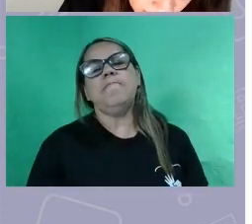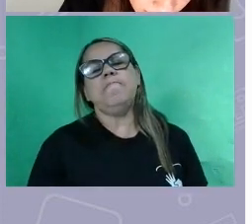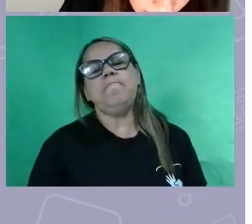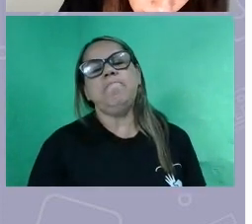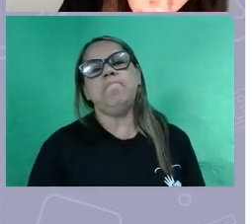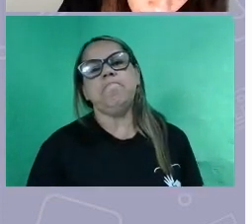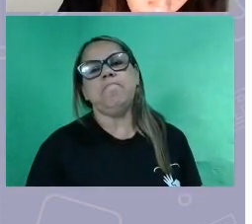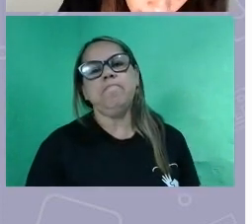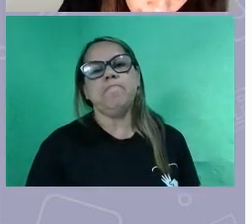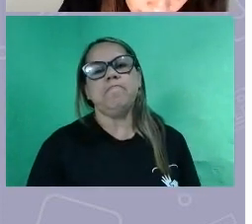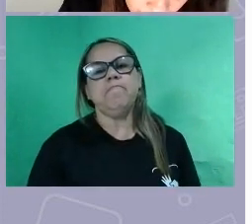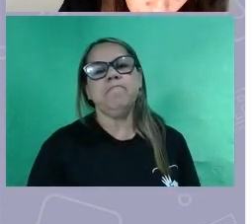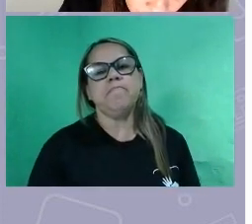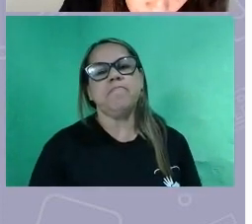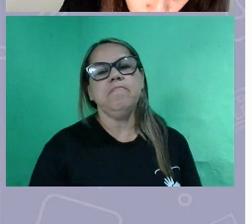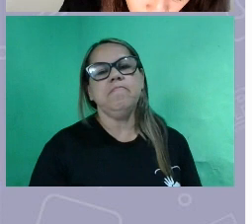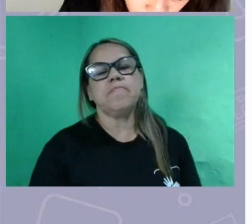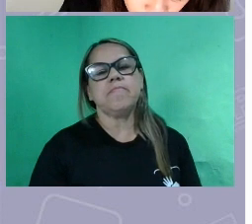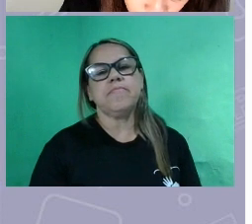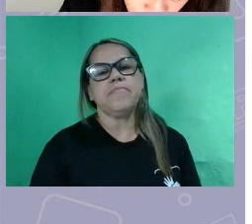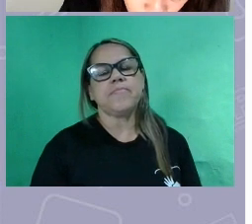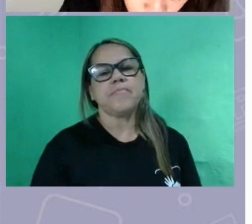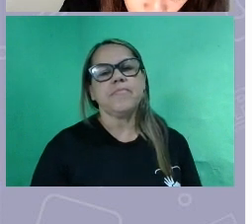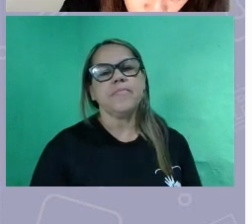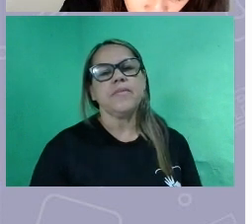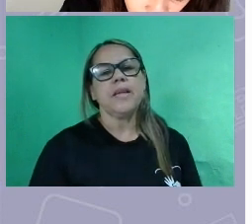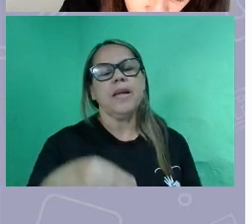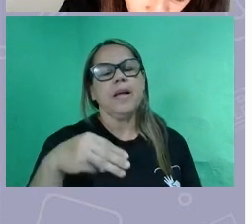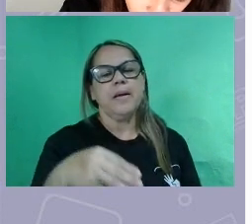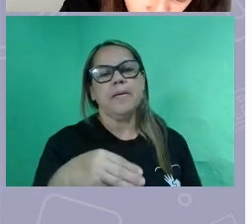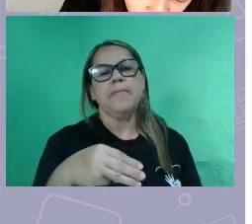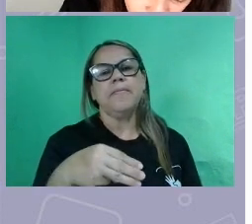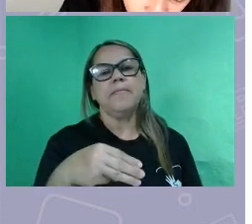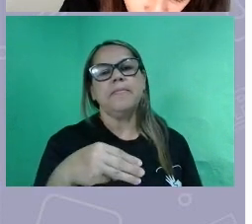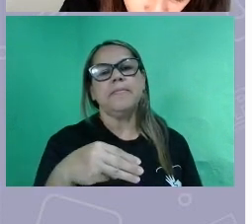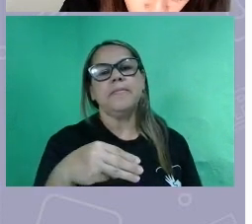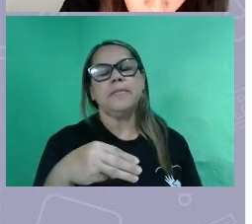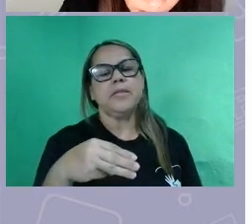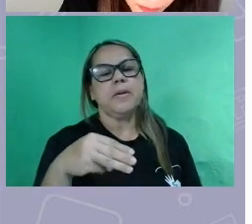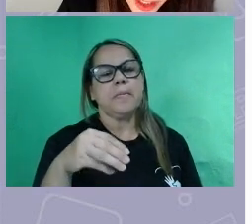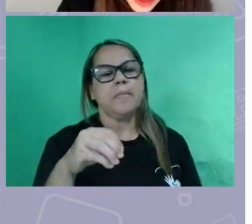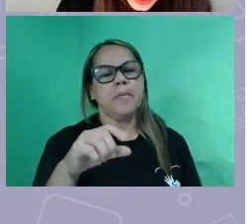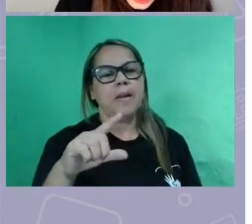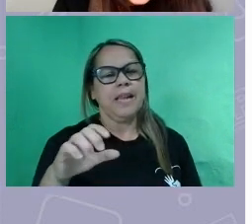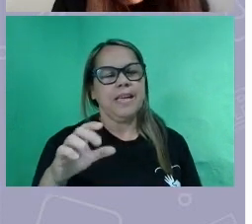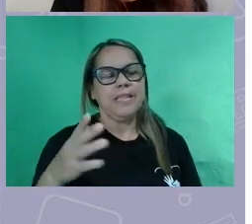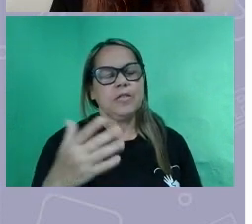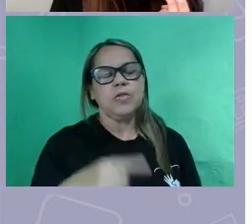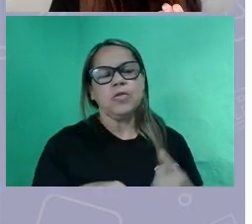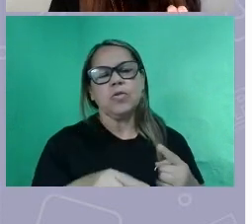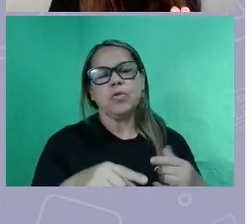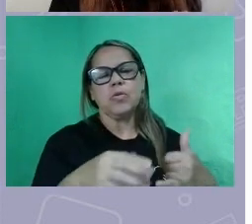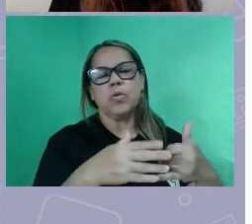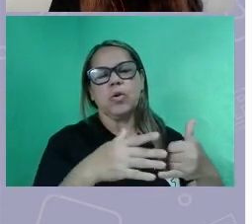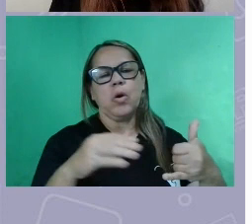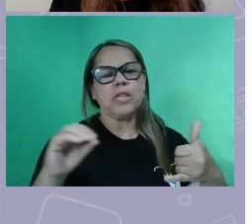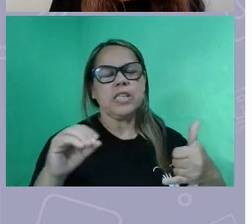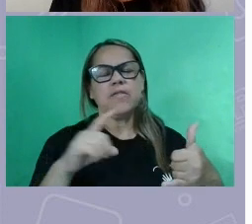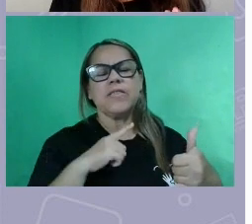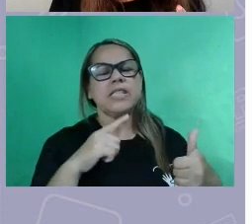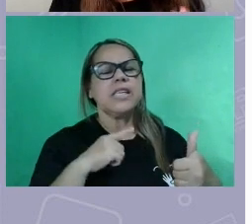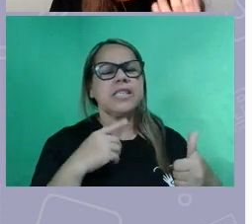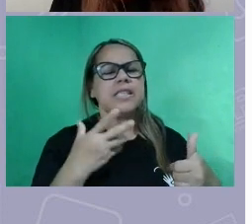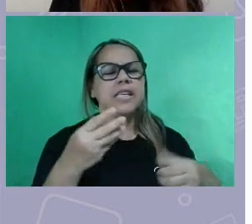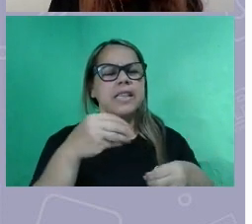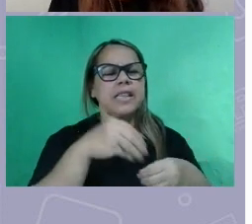massa molar do oxigênio tá bom a massa molar do oxigênio como você tem na molécula